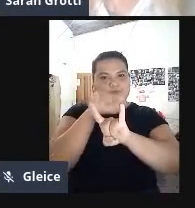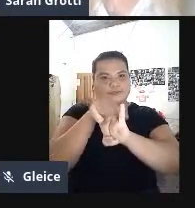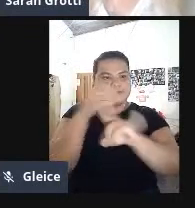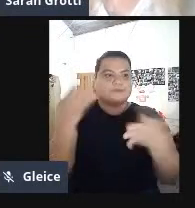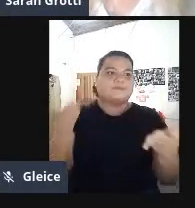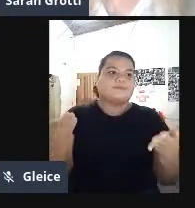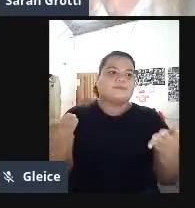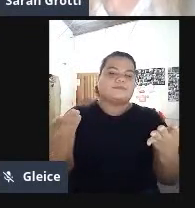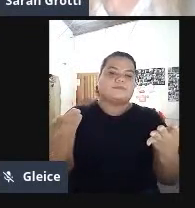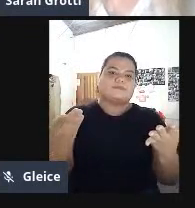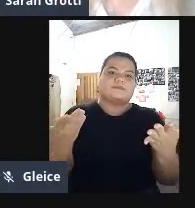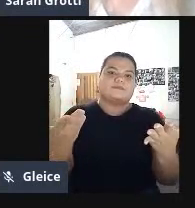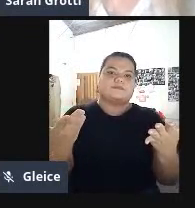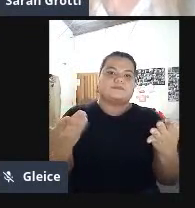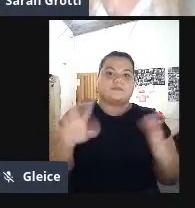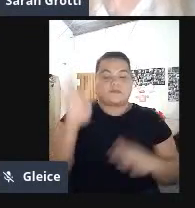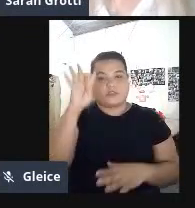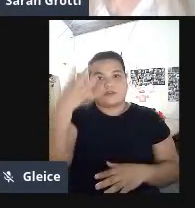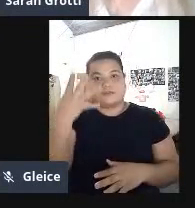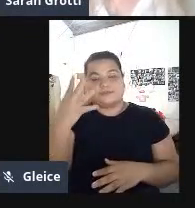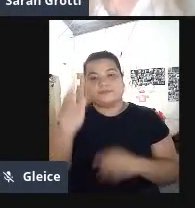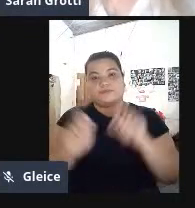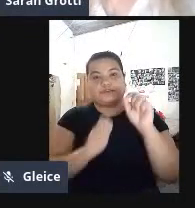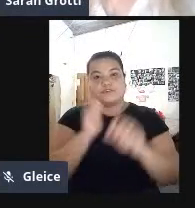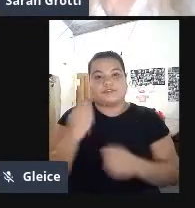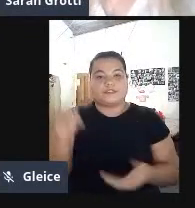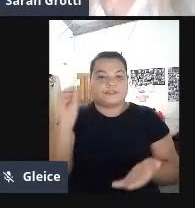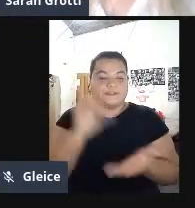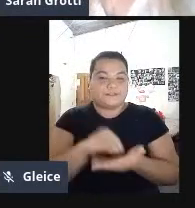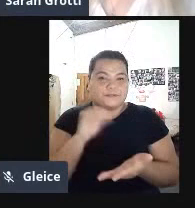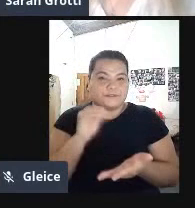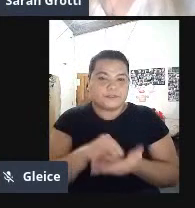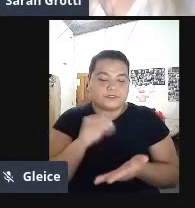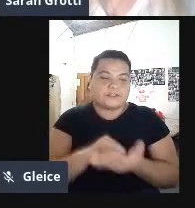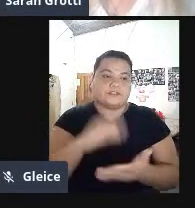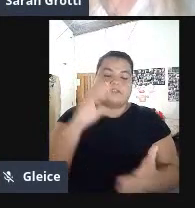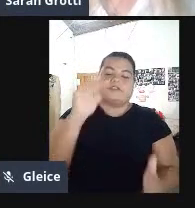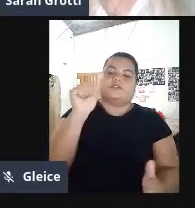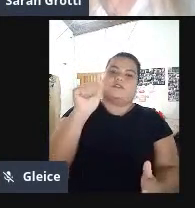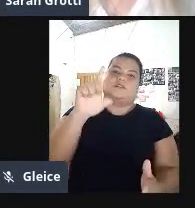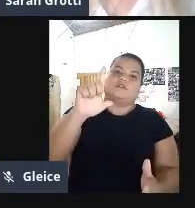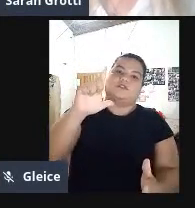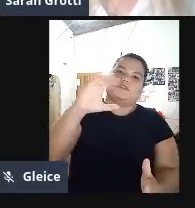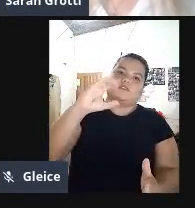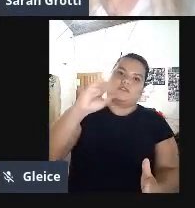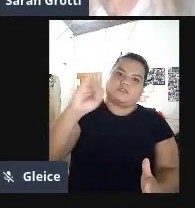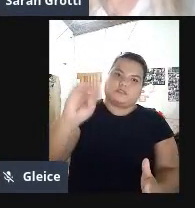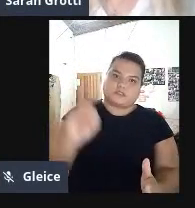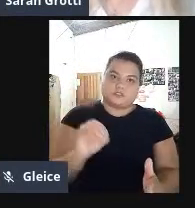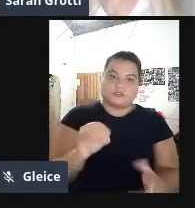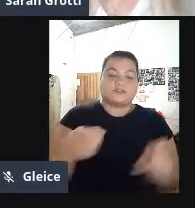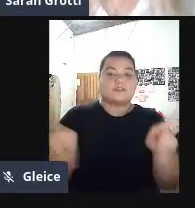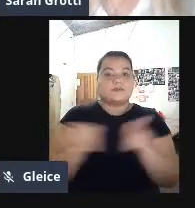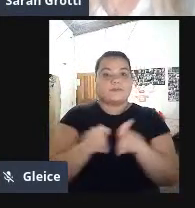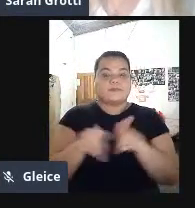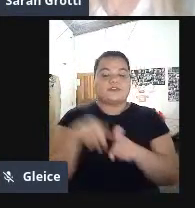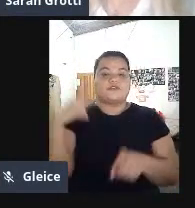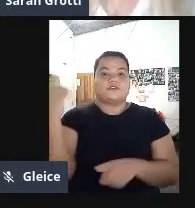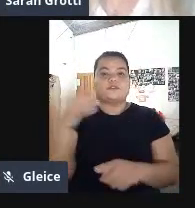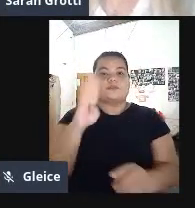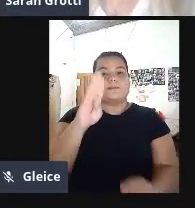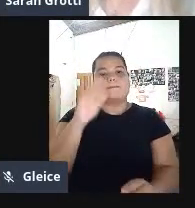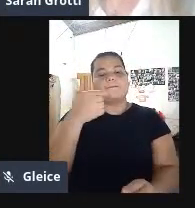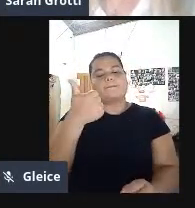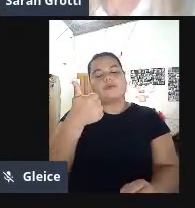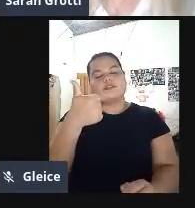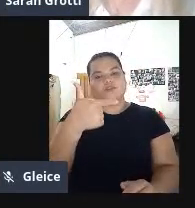o resultado, a inadequação de cálcio foi evidente em indivíduos, e de vitamina B12 em 49